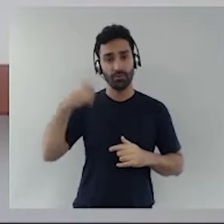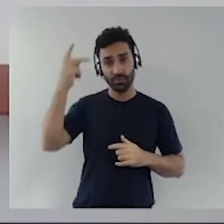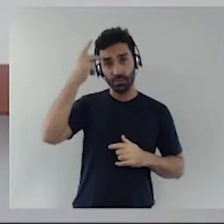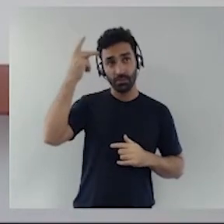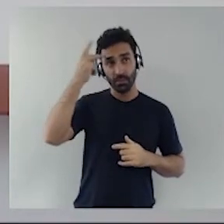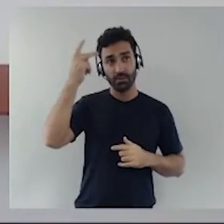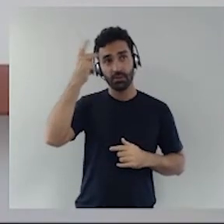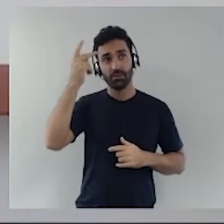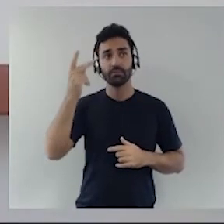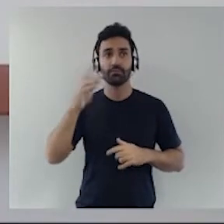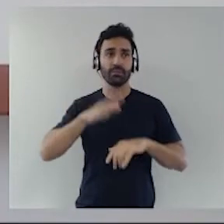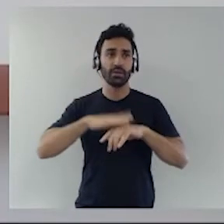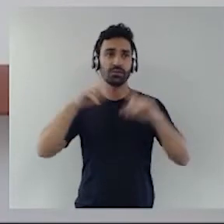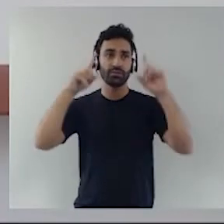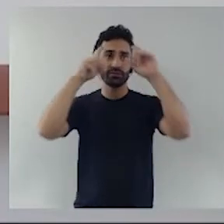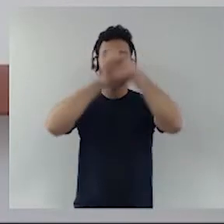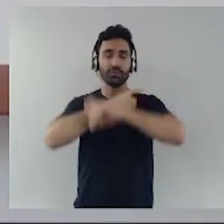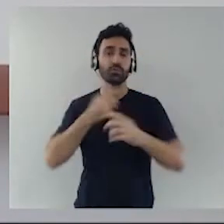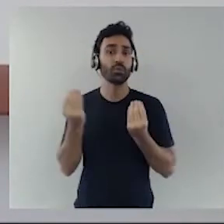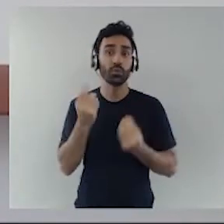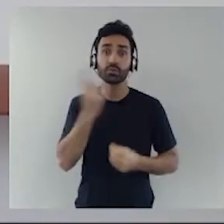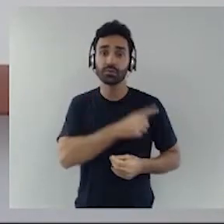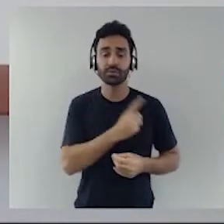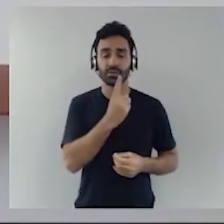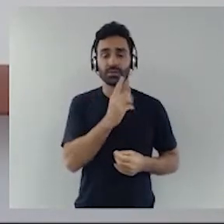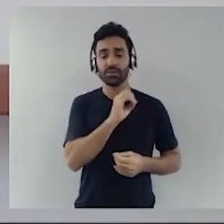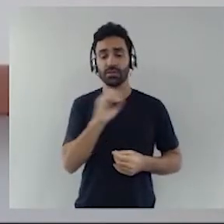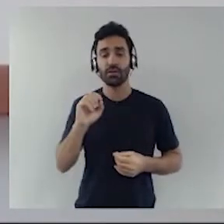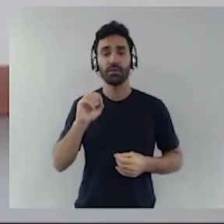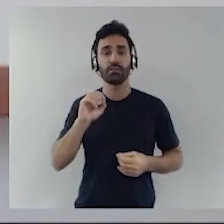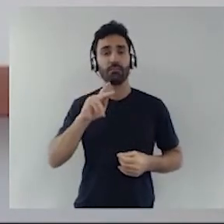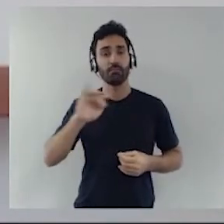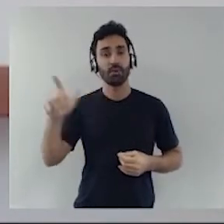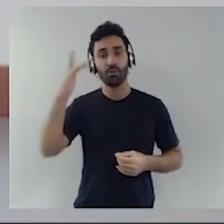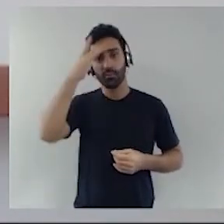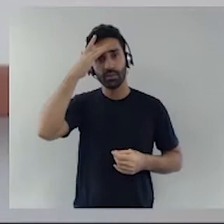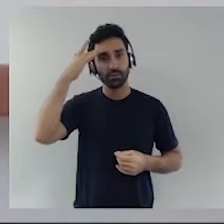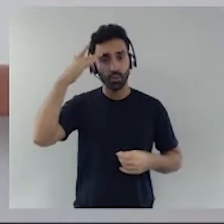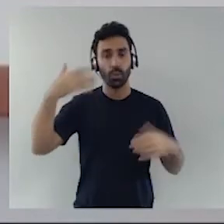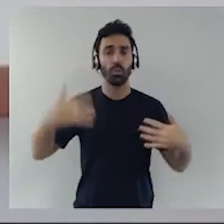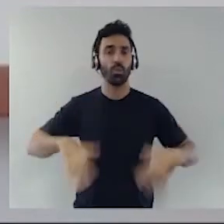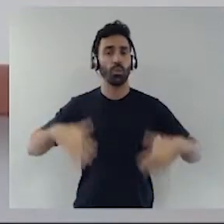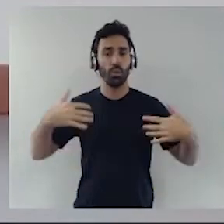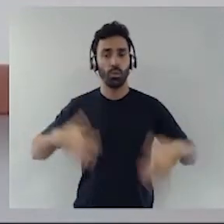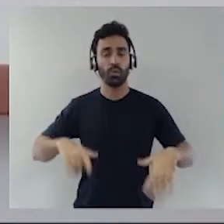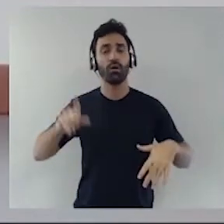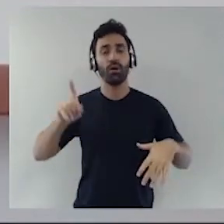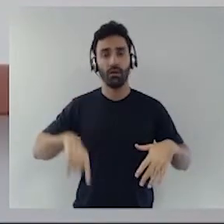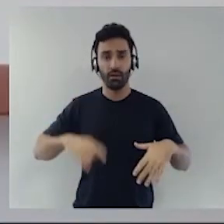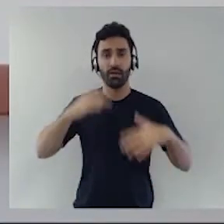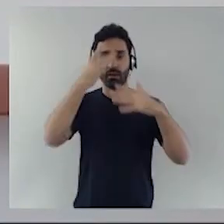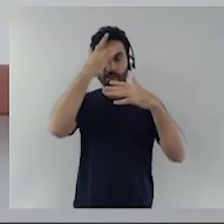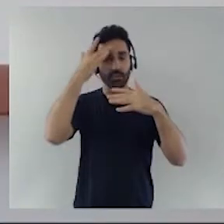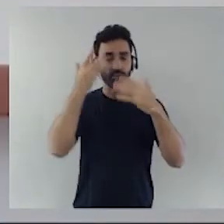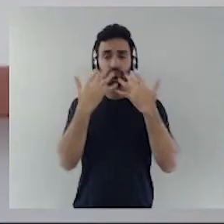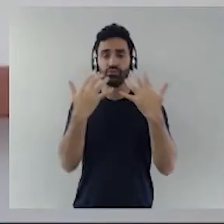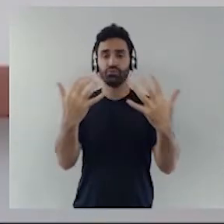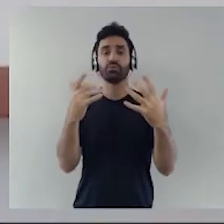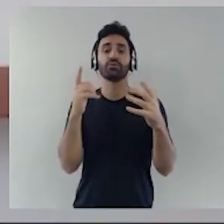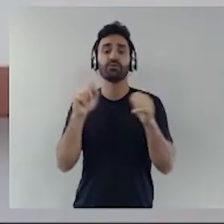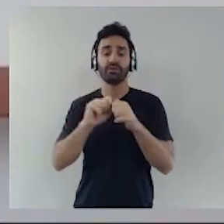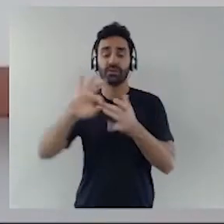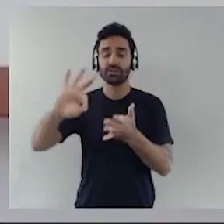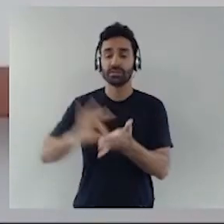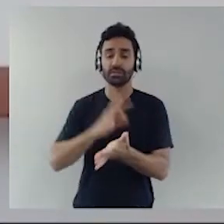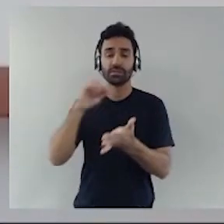são paulo sempre mais difícil de atingir 100 mil pessoas que é esse o público que e fez o